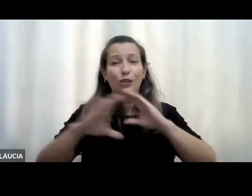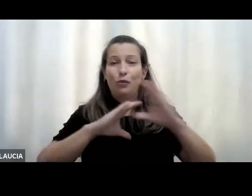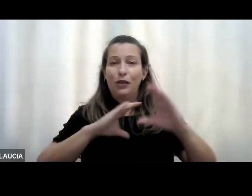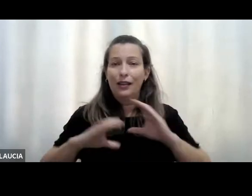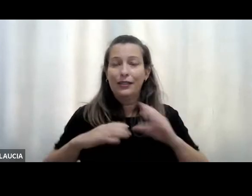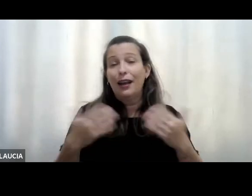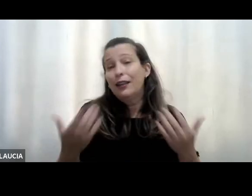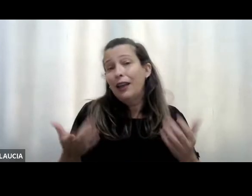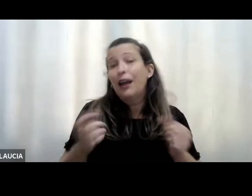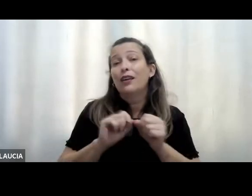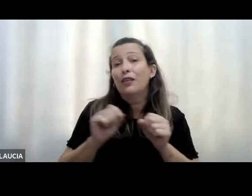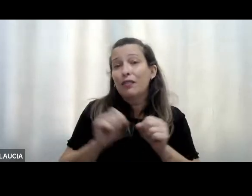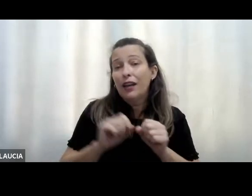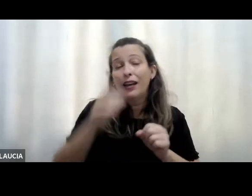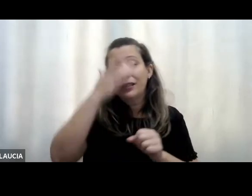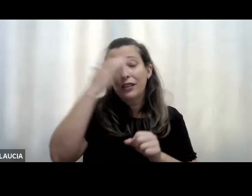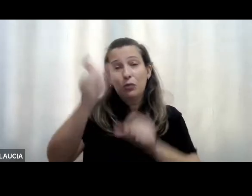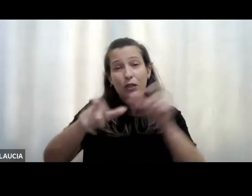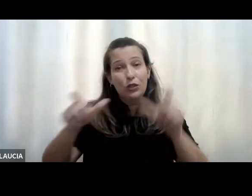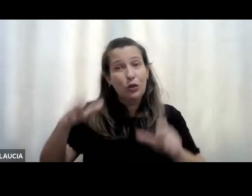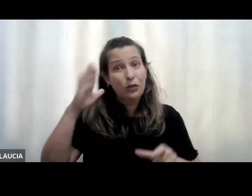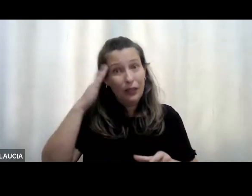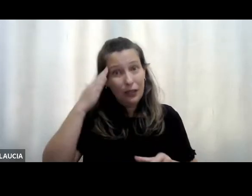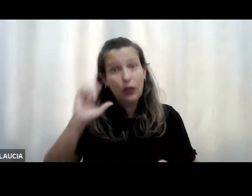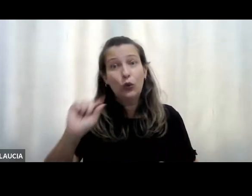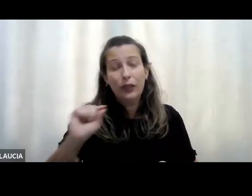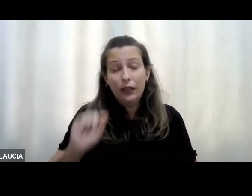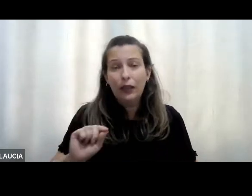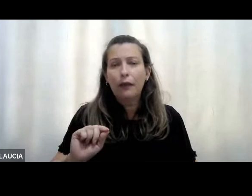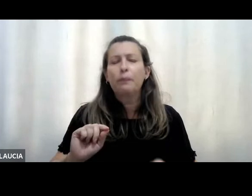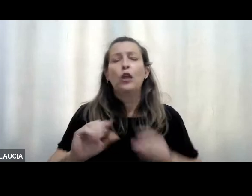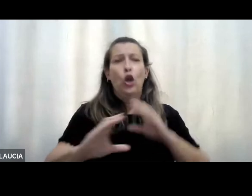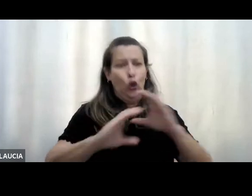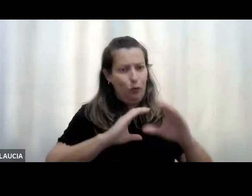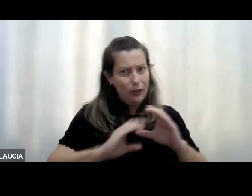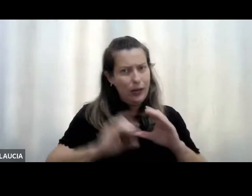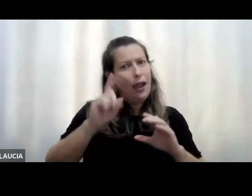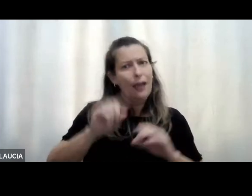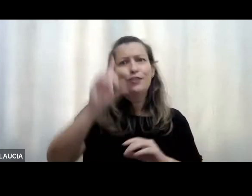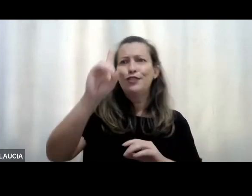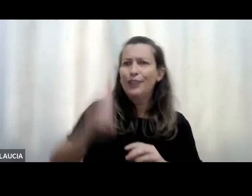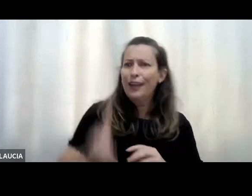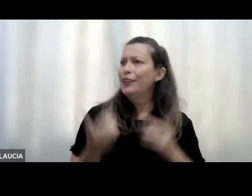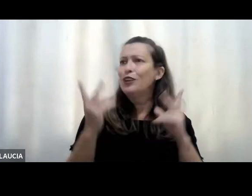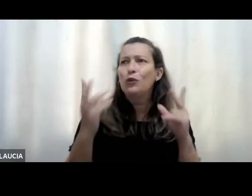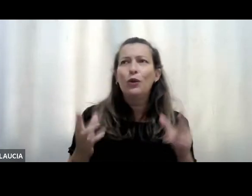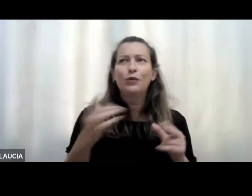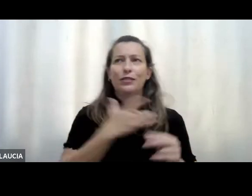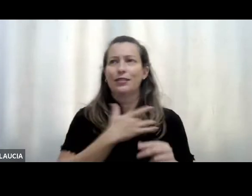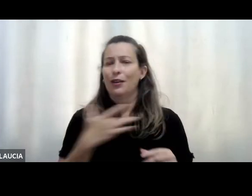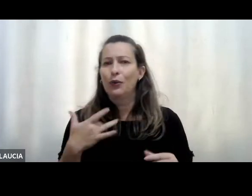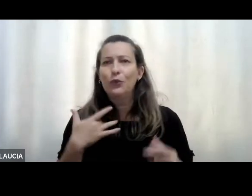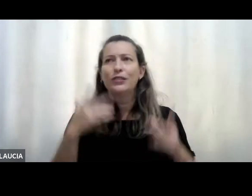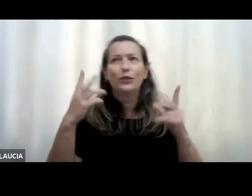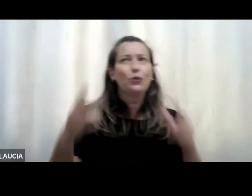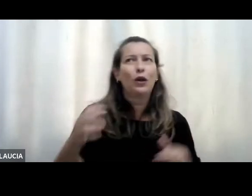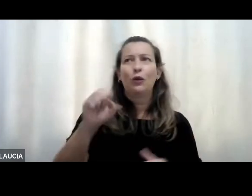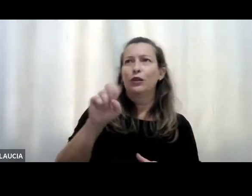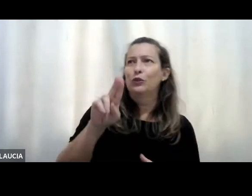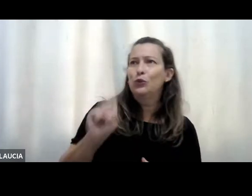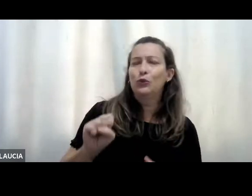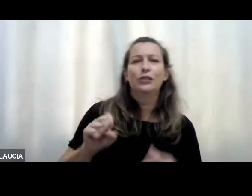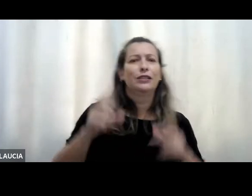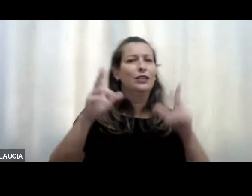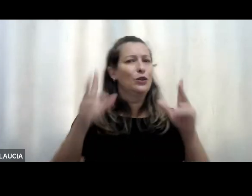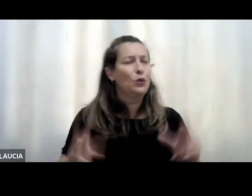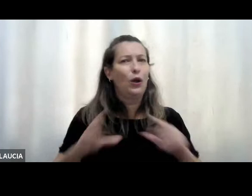entendam que o direito à comunicação é um direito como é o direito à saúde, ao SUS, é o direito à educação, como as universidades